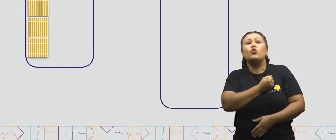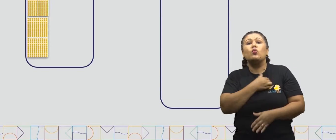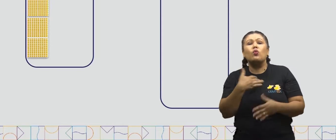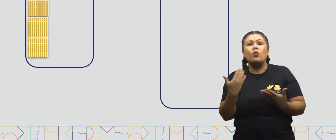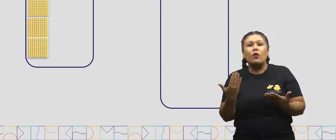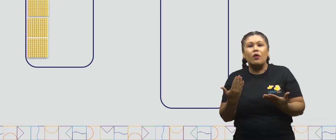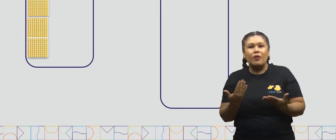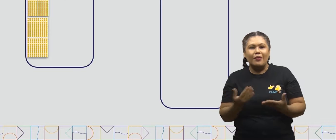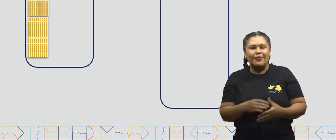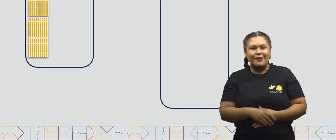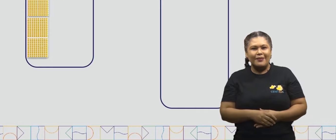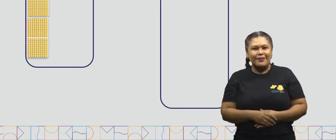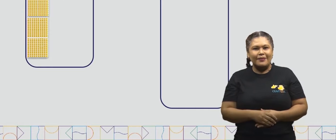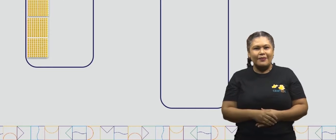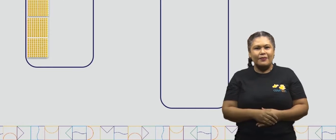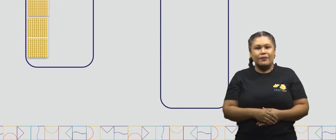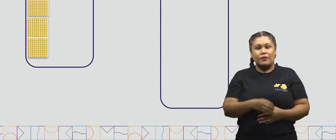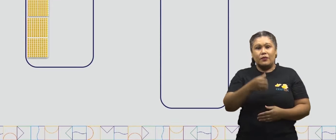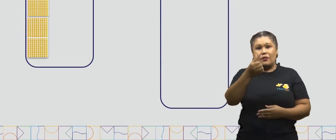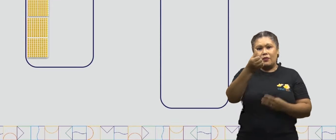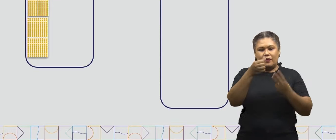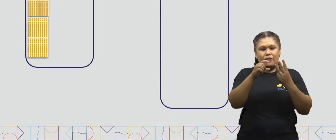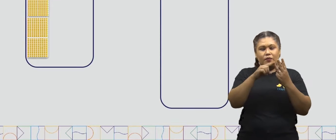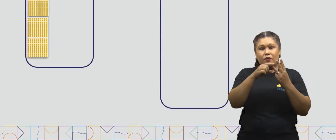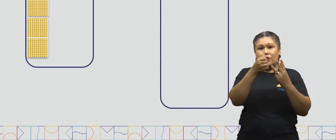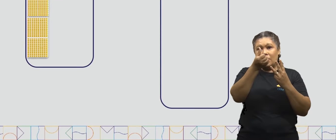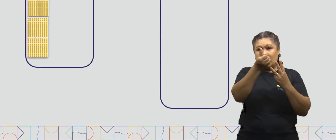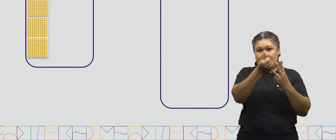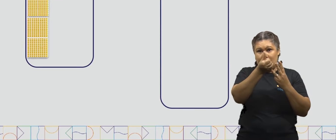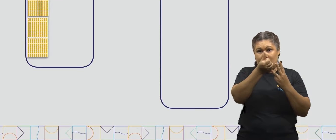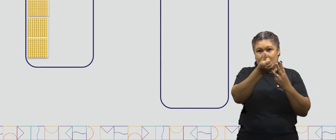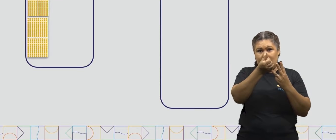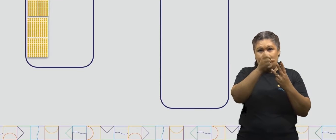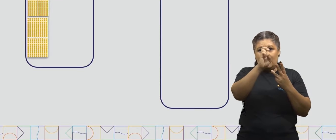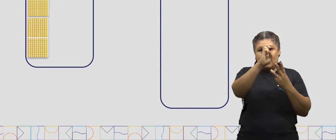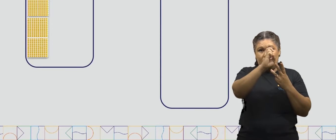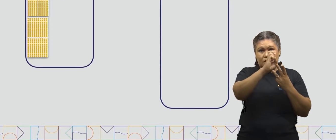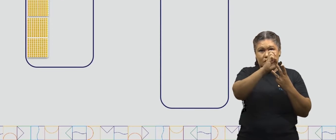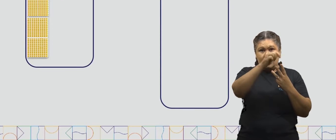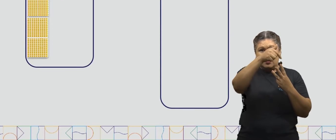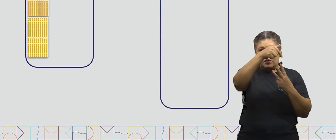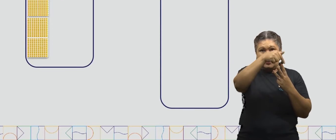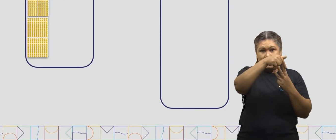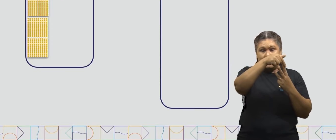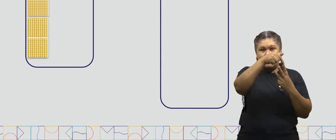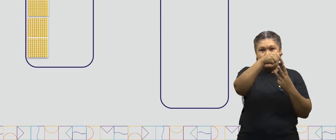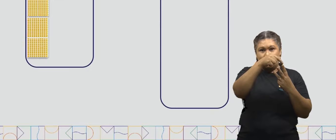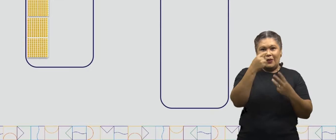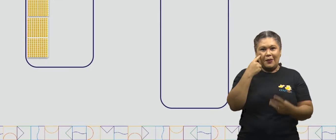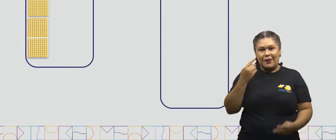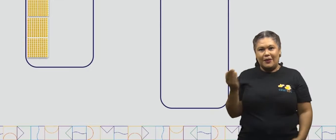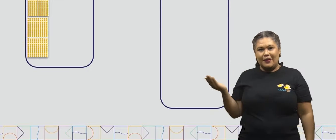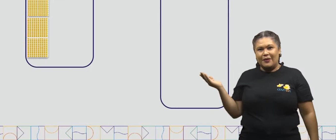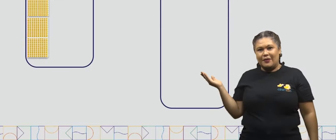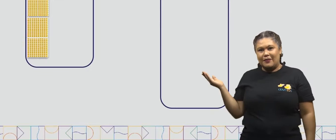ser representado por 6 cubinhos, 5 barras e 7 placas.